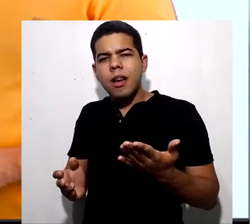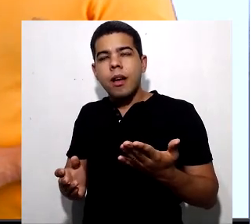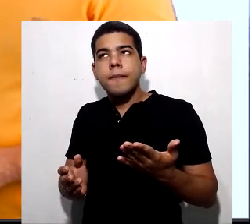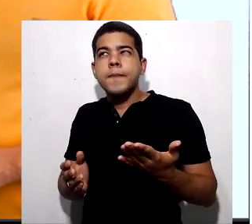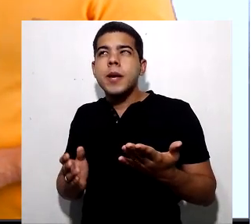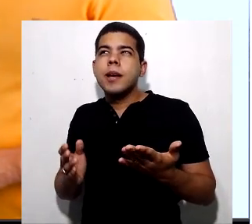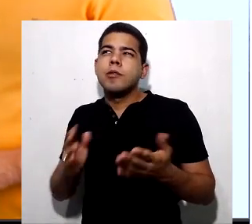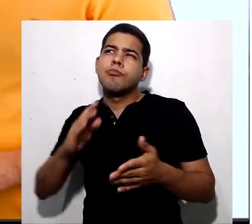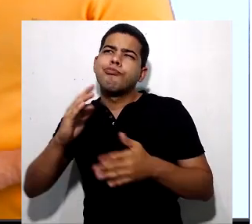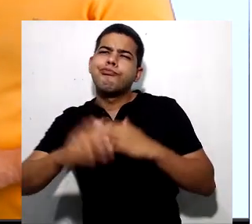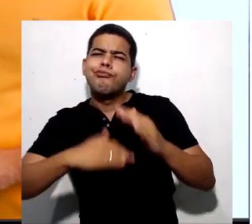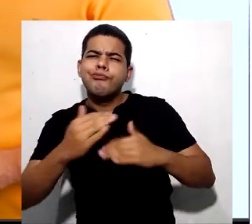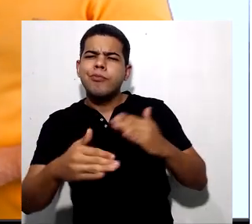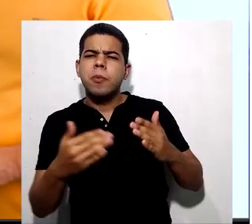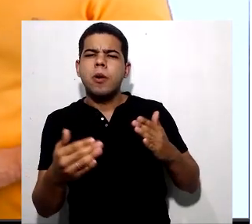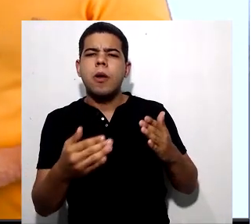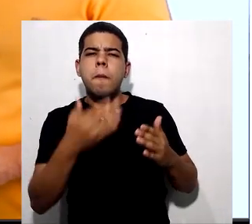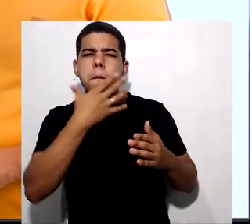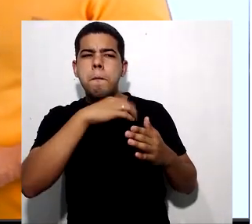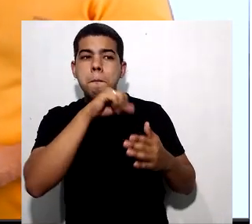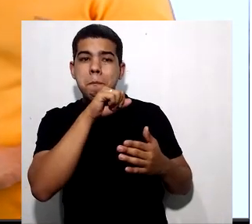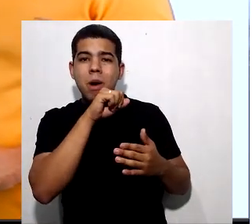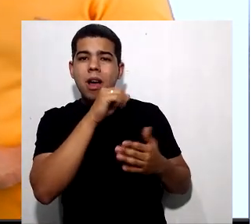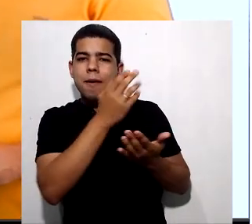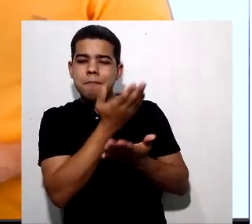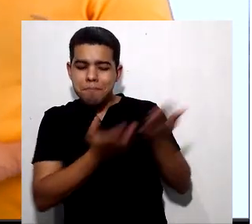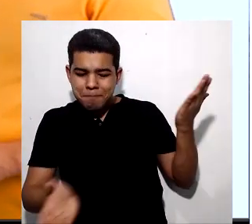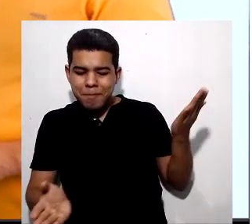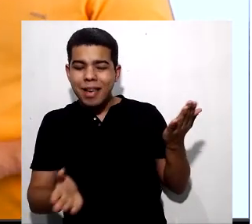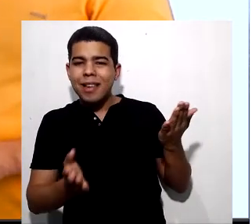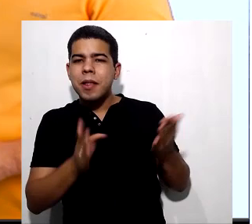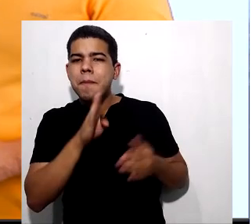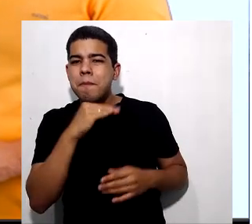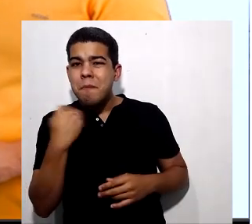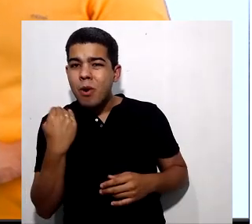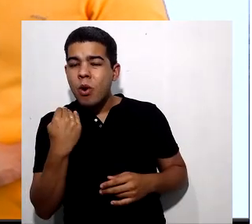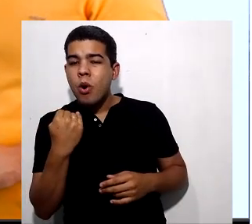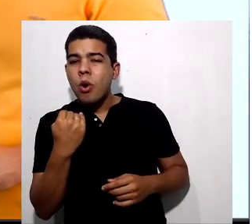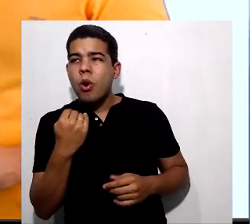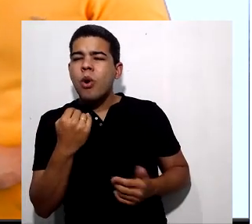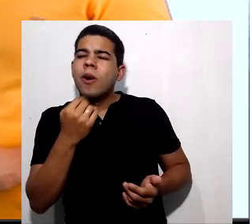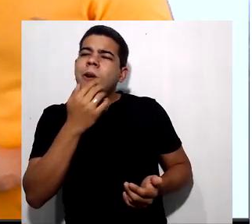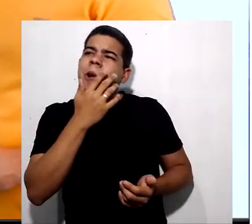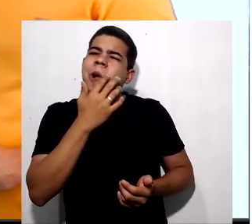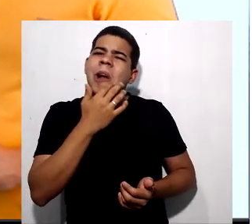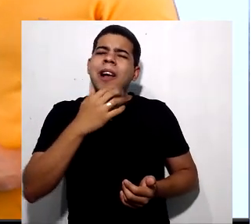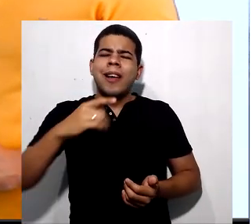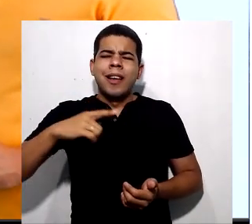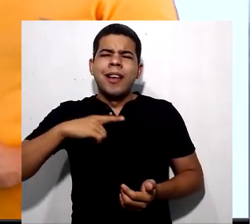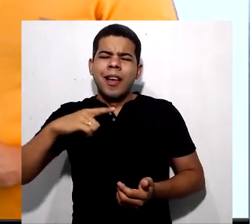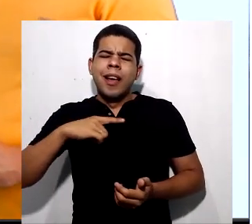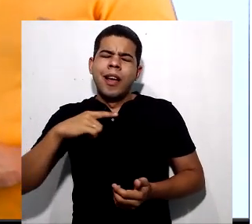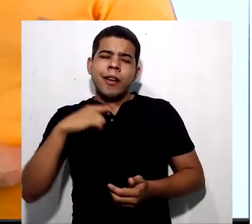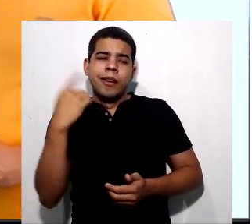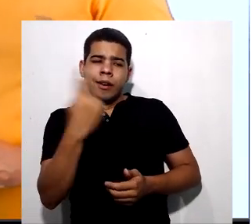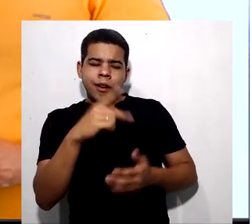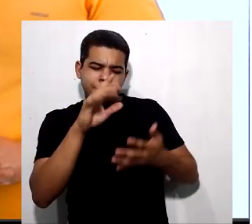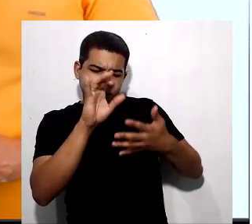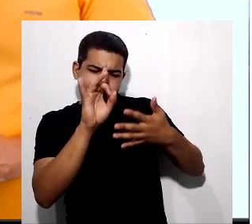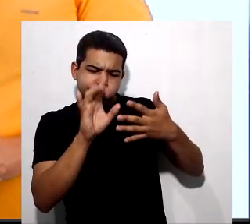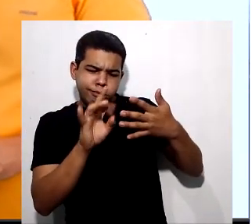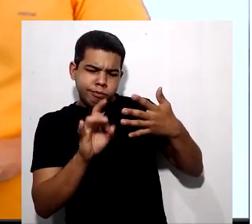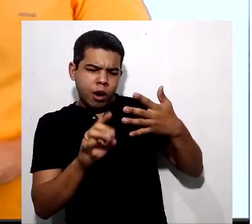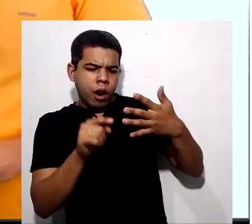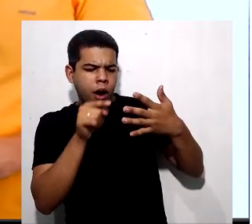e posteriormente, logo após, ela perde o pai, você vai encontrar justamente essa questão de um dos traços da